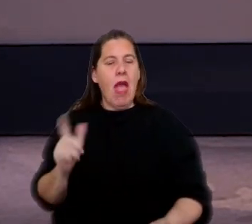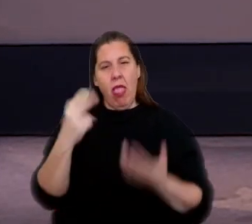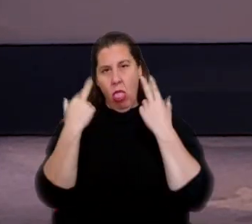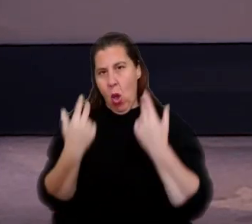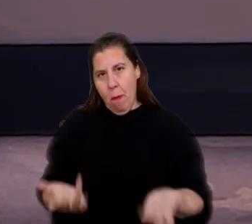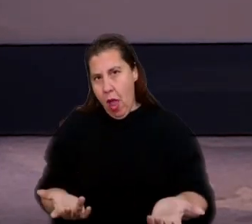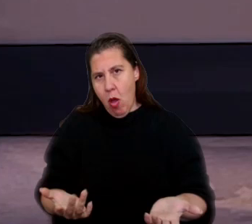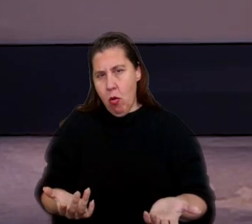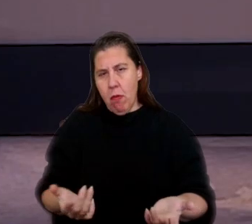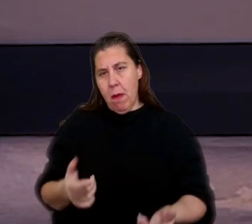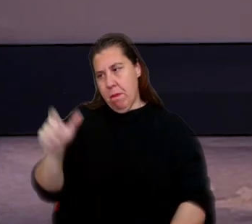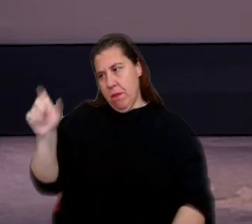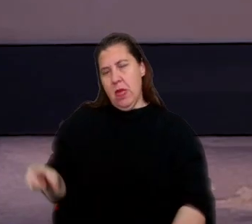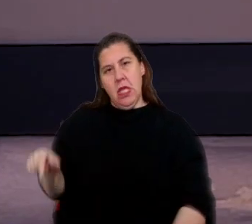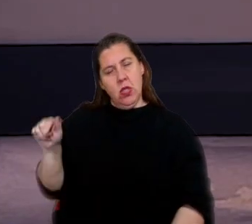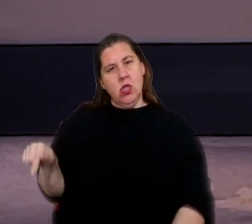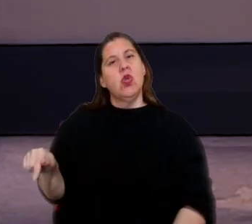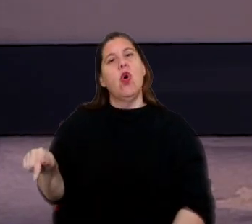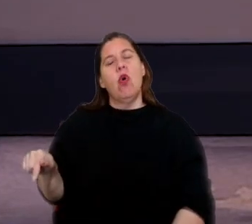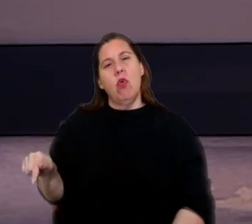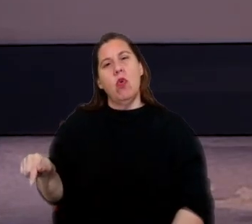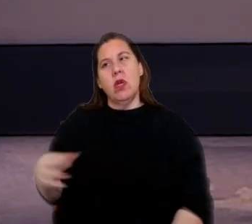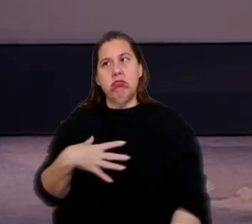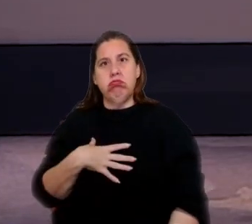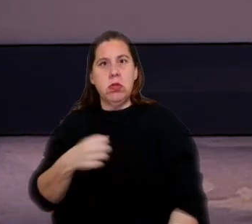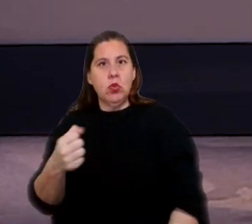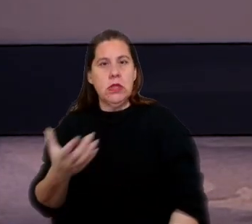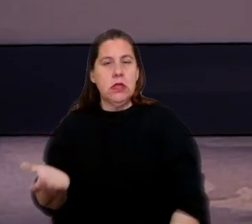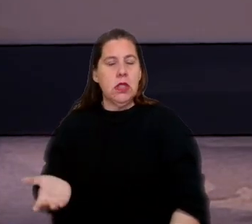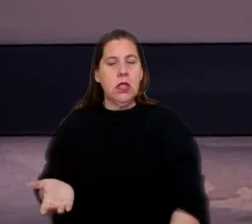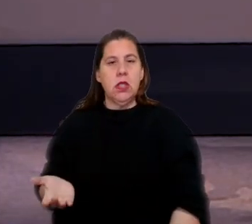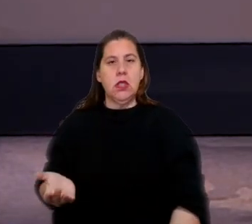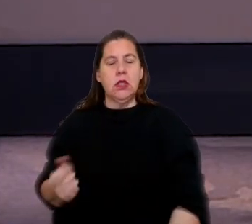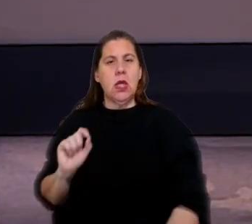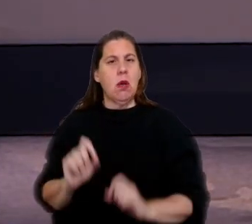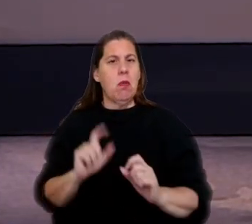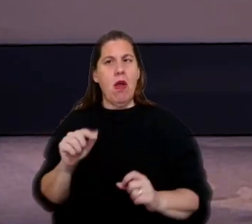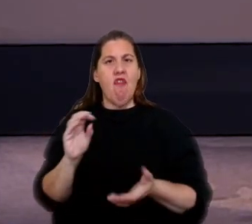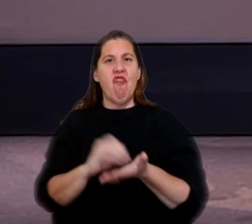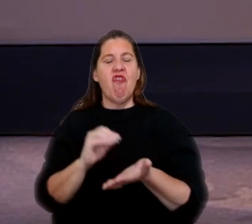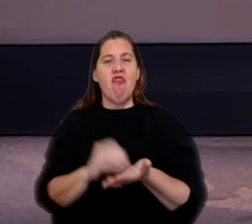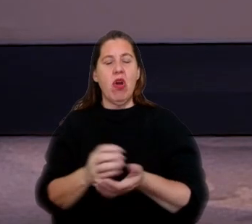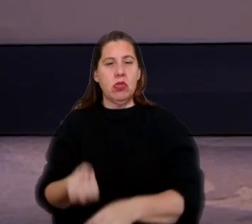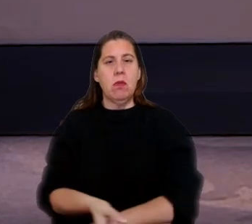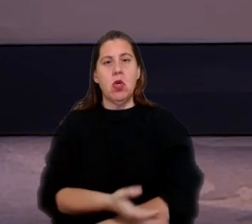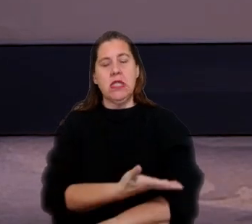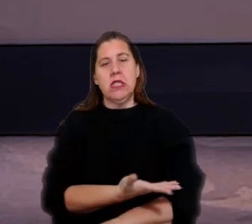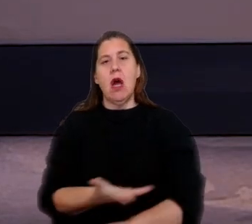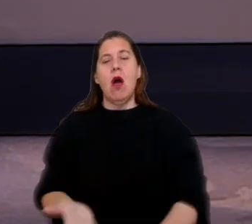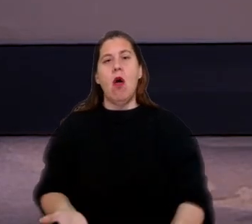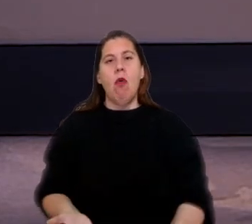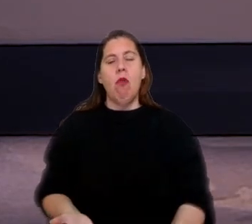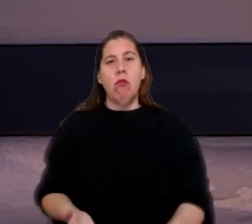interpretado disso, se isso é algo comum para alguém que acaba eventualmente se suicidando, será que essa questão da falta de emoção